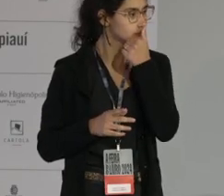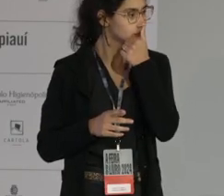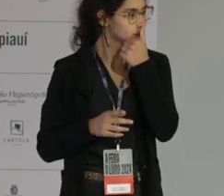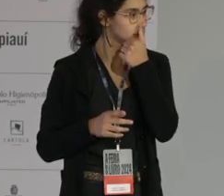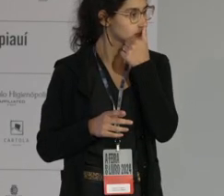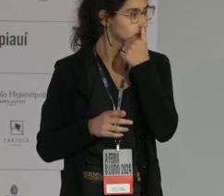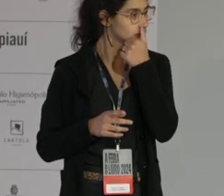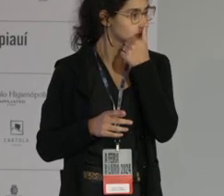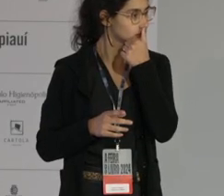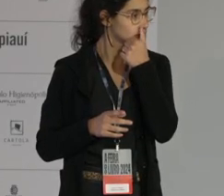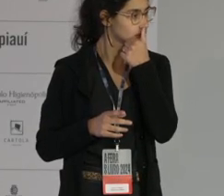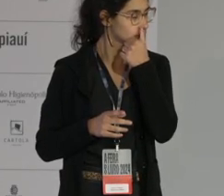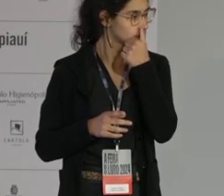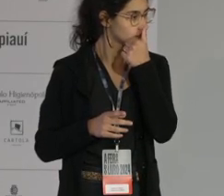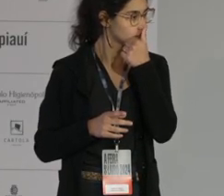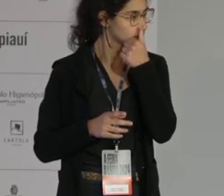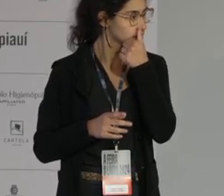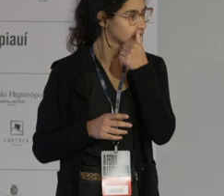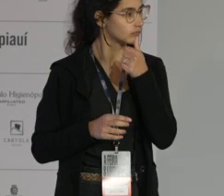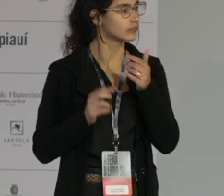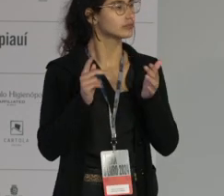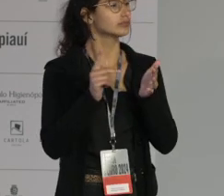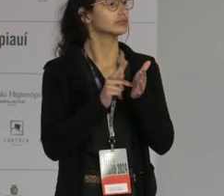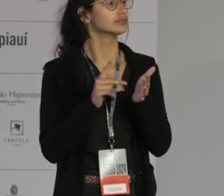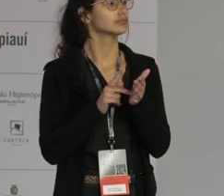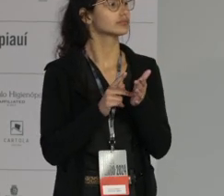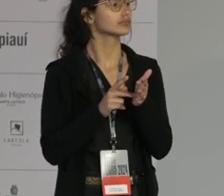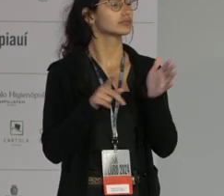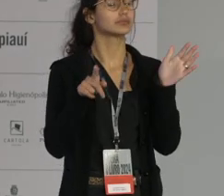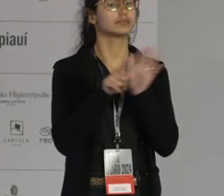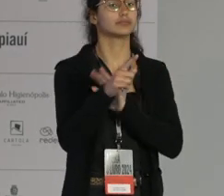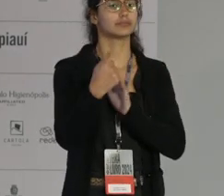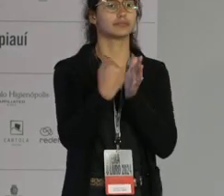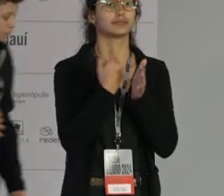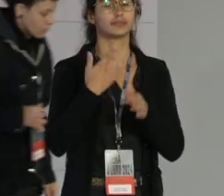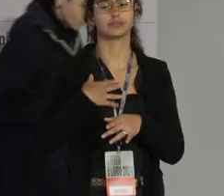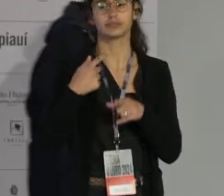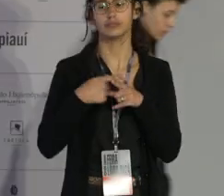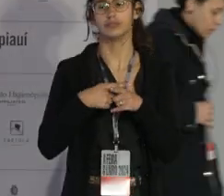É que eu falei, porque, na verdade, me perguntaram, porque hoje em dia tem